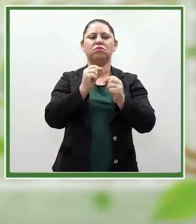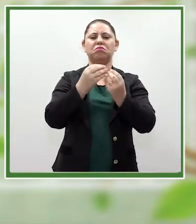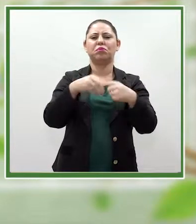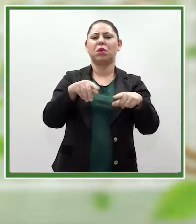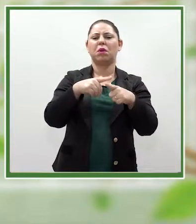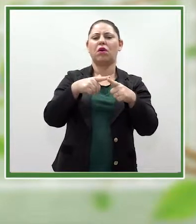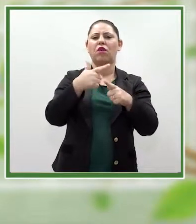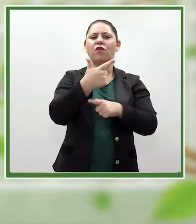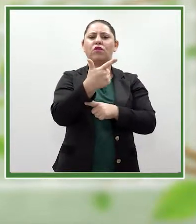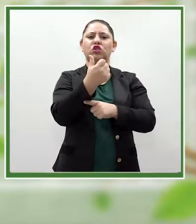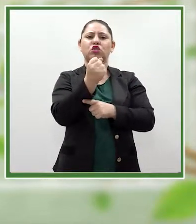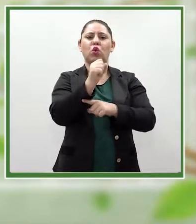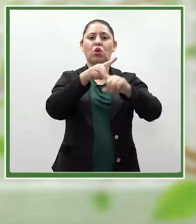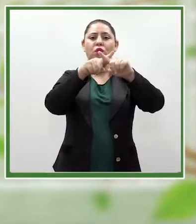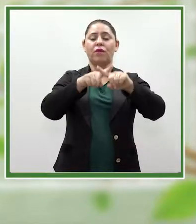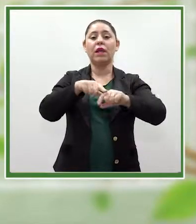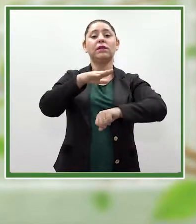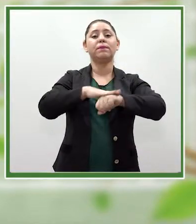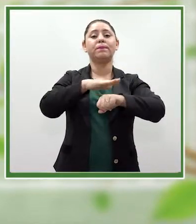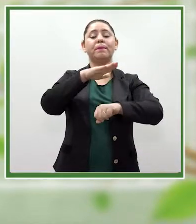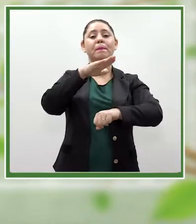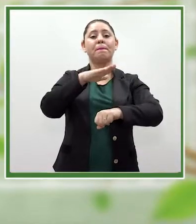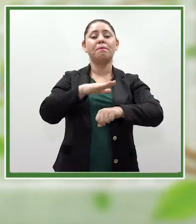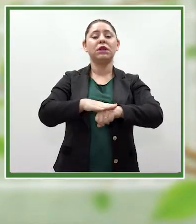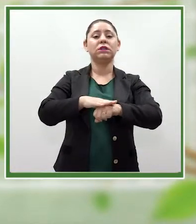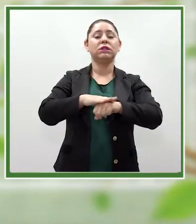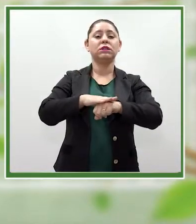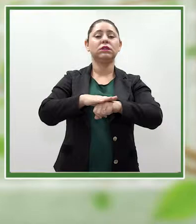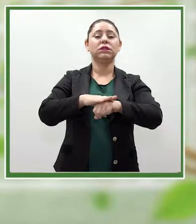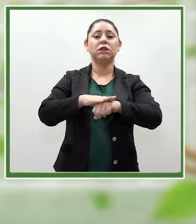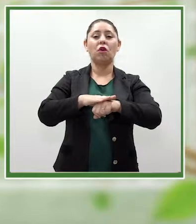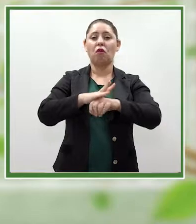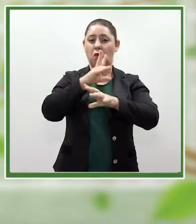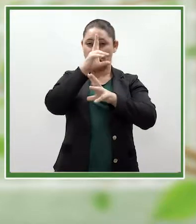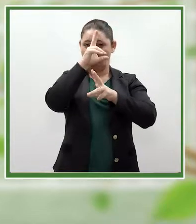um fator correspondente a 28 vezes mais